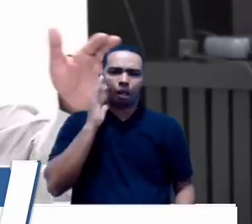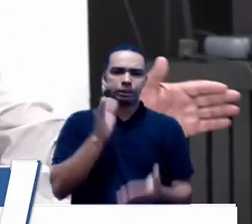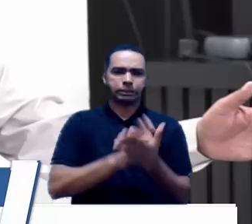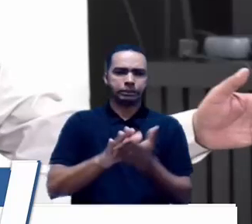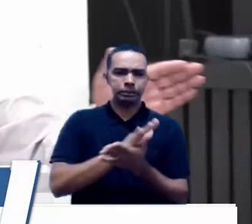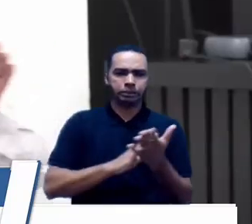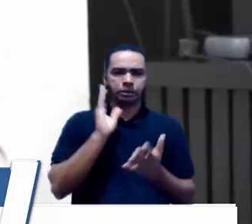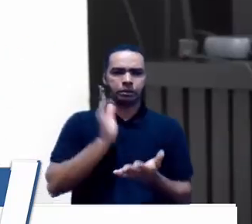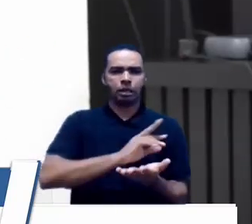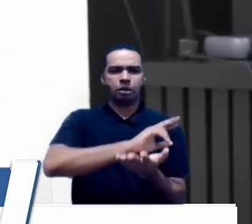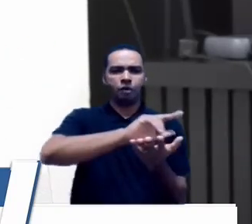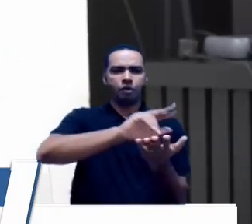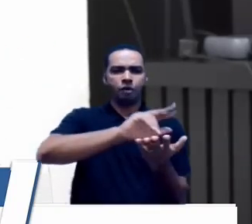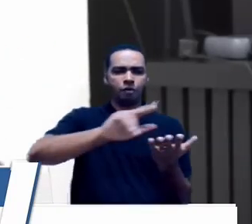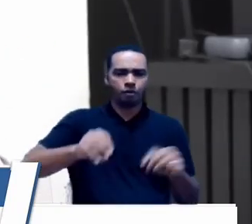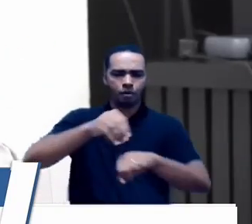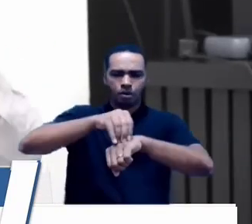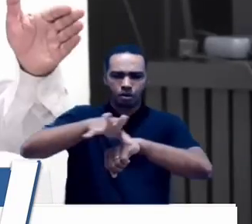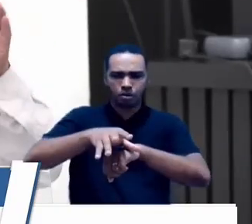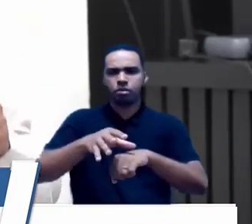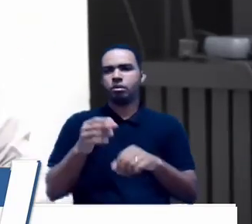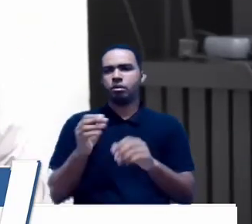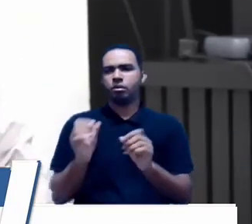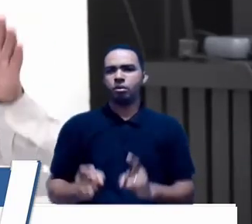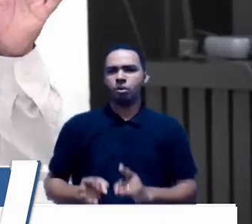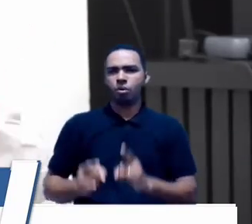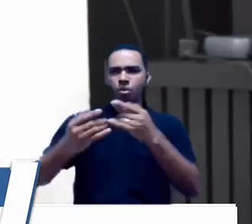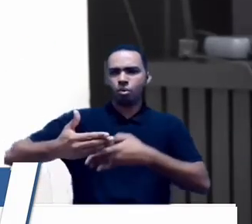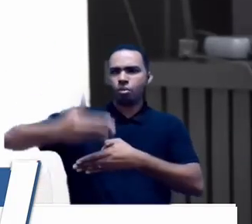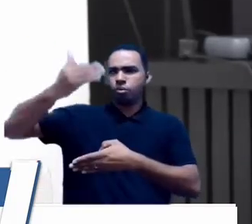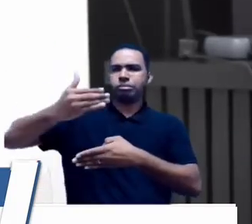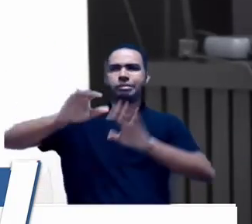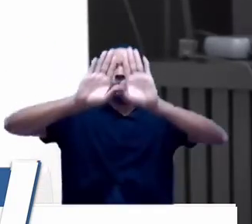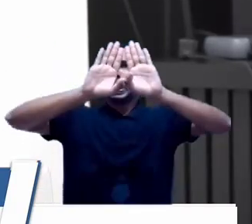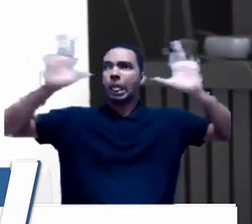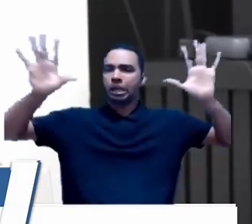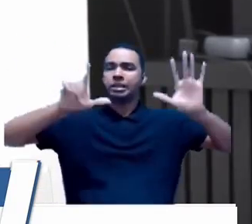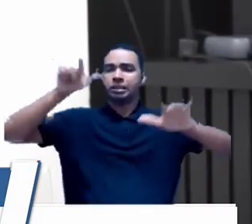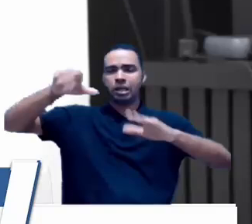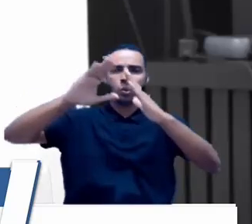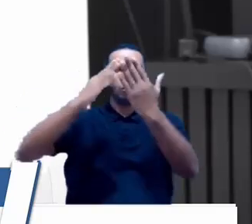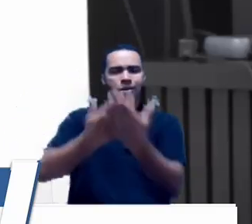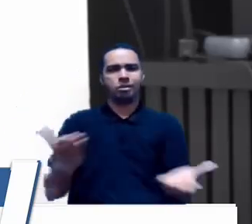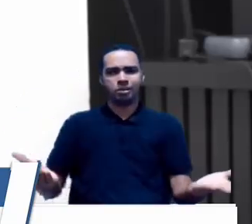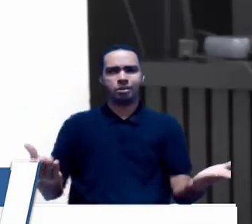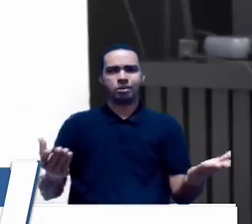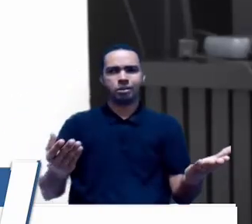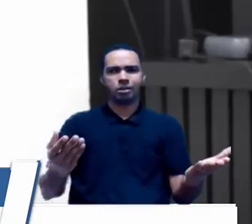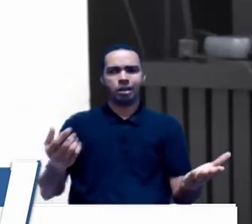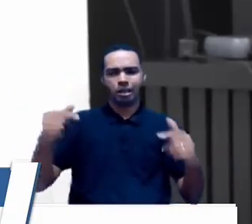para fazer um paredão com tela, né? Ali tem uma creche. Então, eu recebi algo essa semana, a população ali